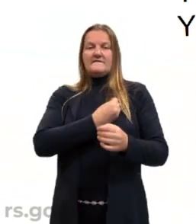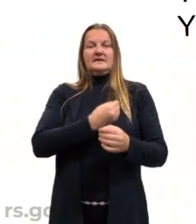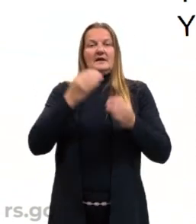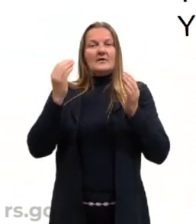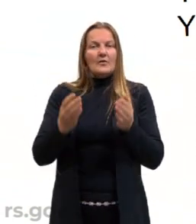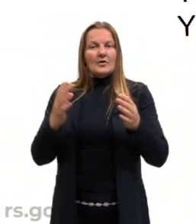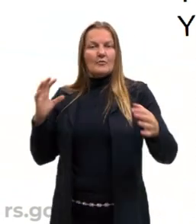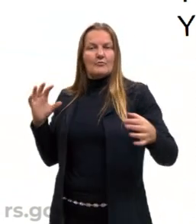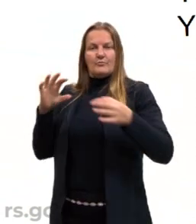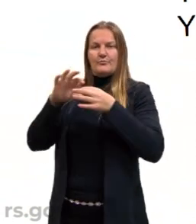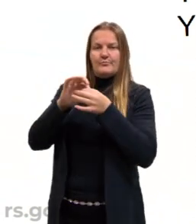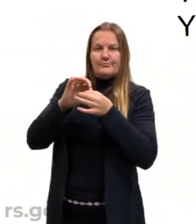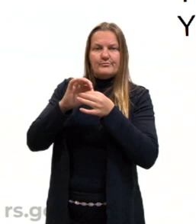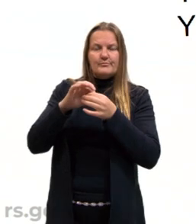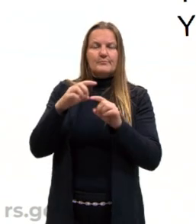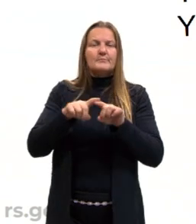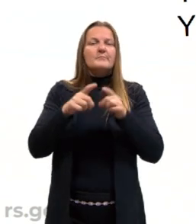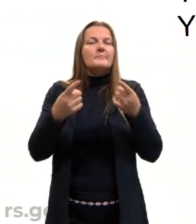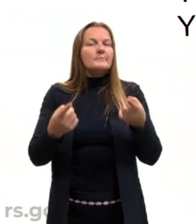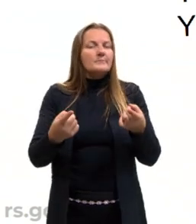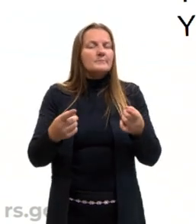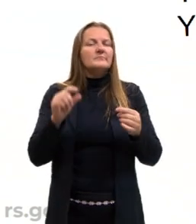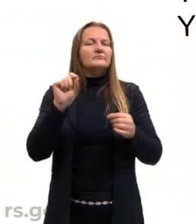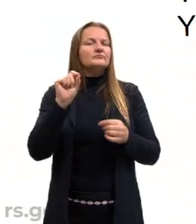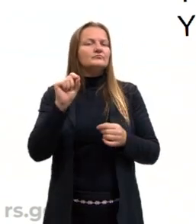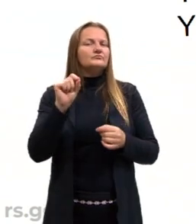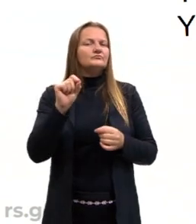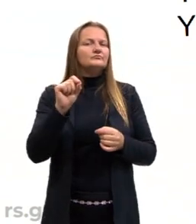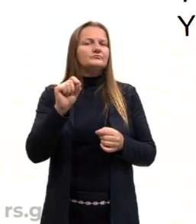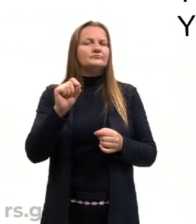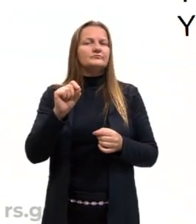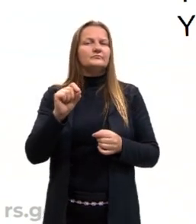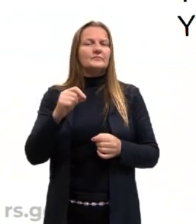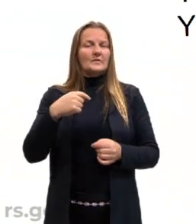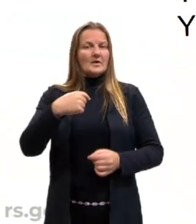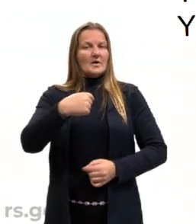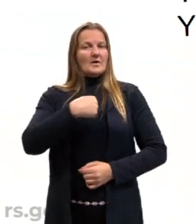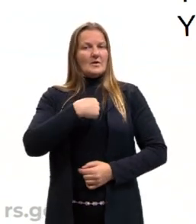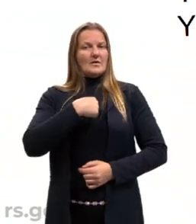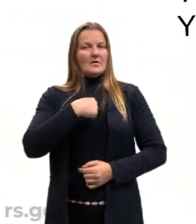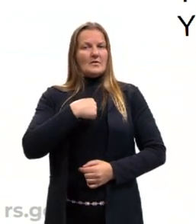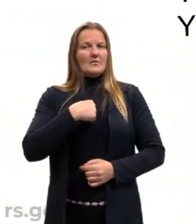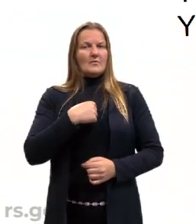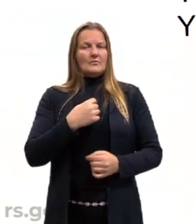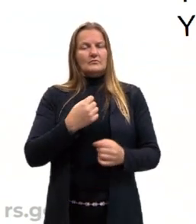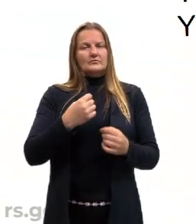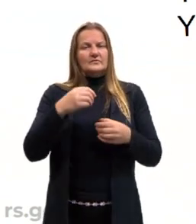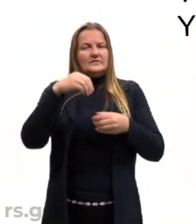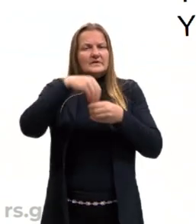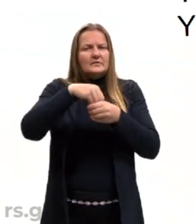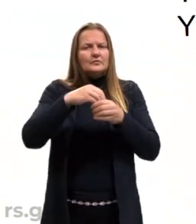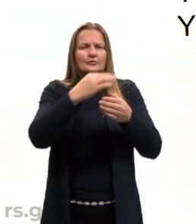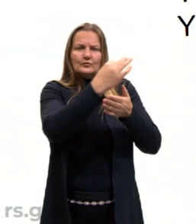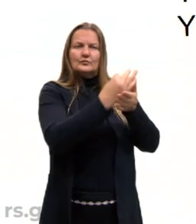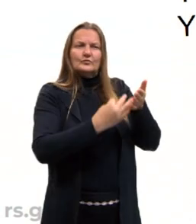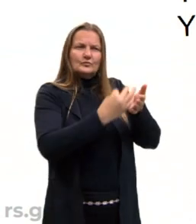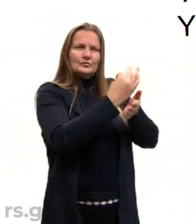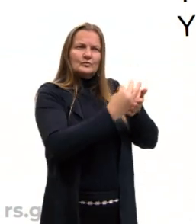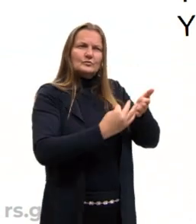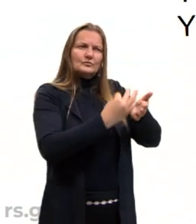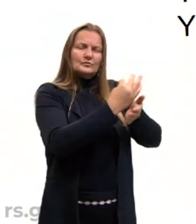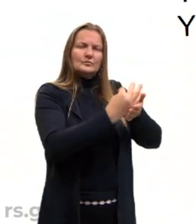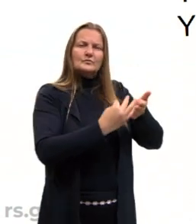coisas mas eles ah ah o eu né a voz dentro do texto ali